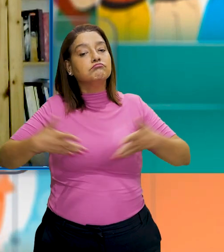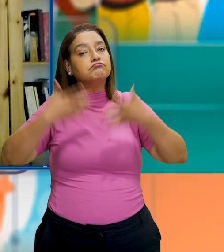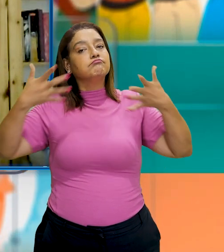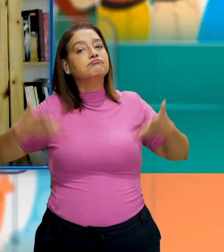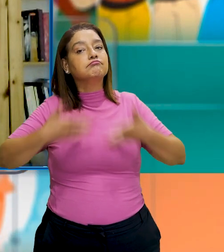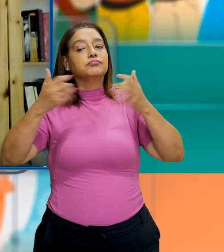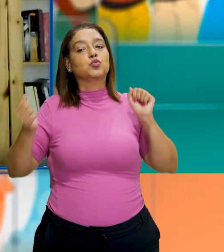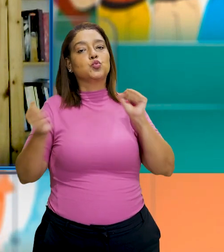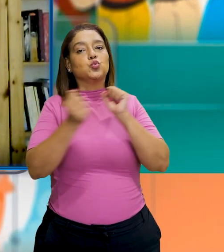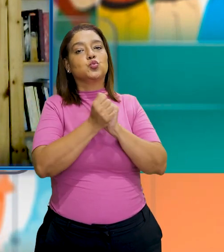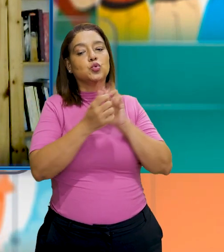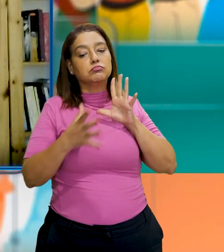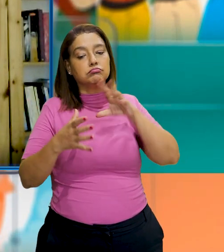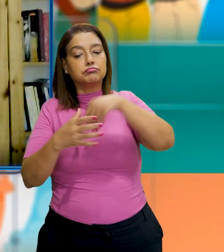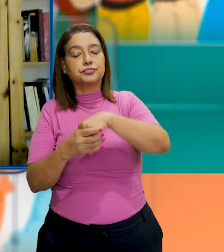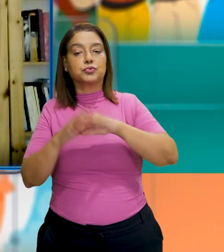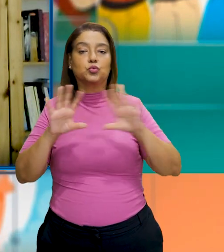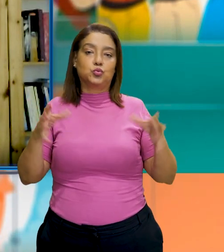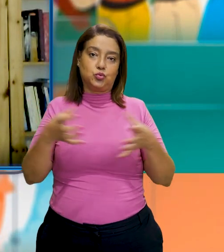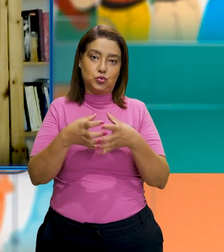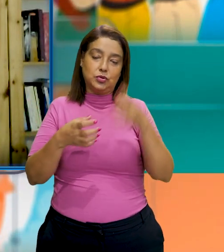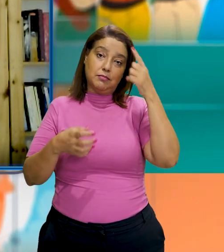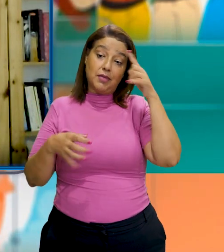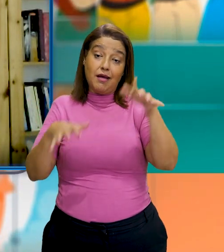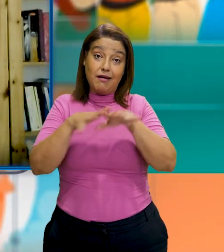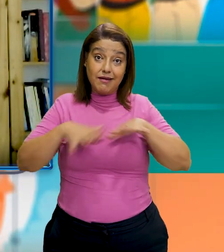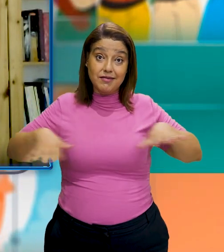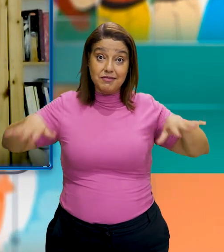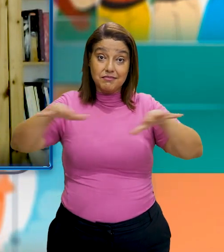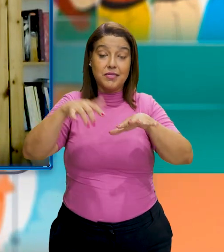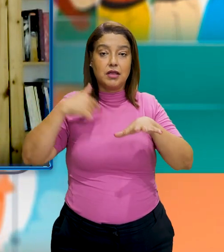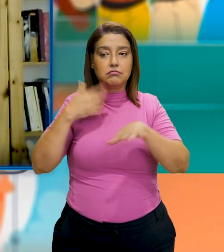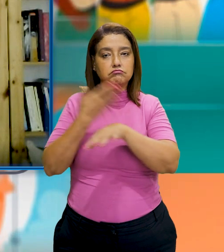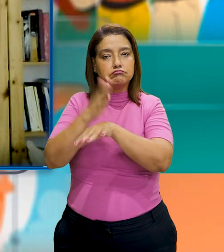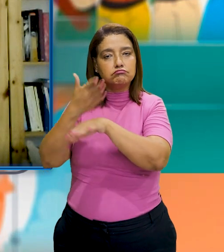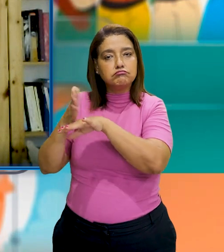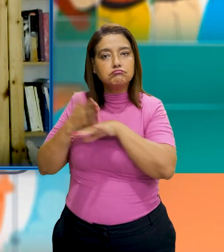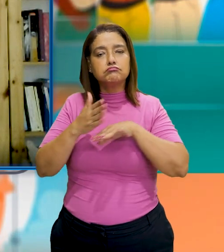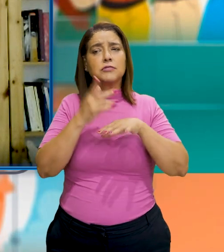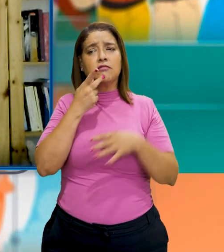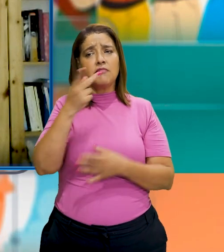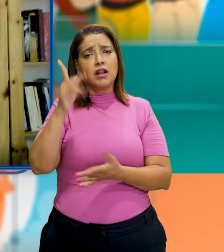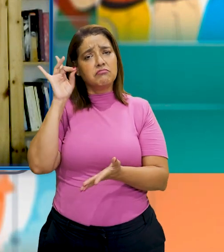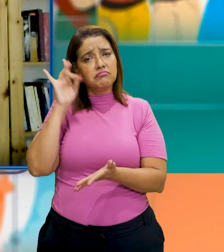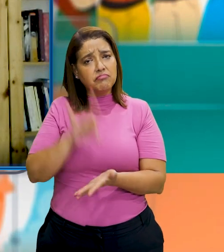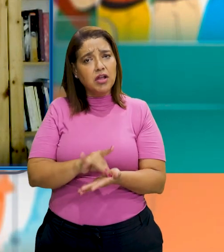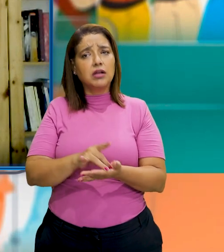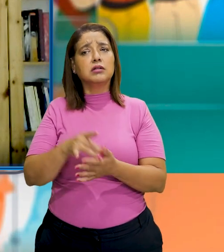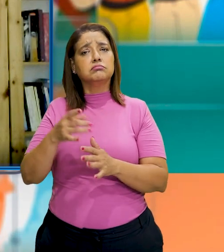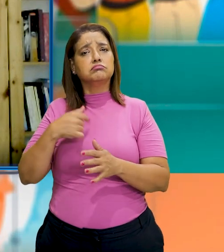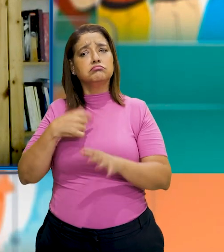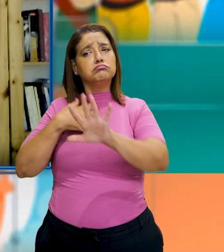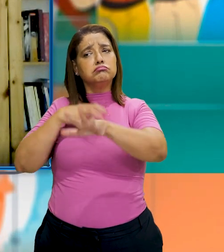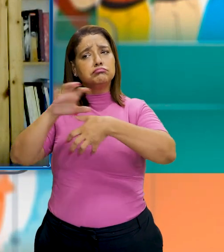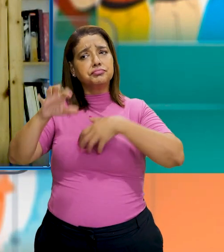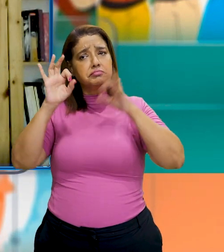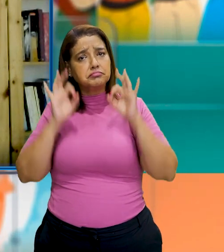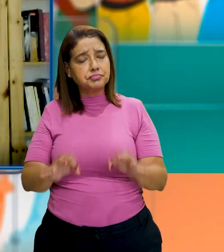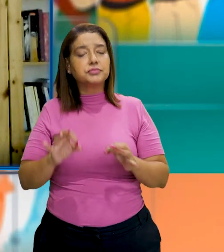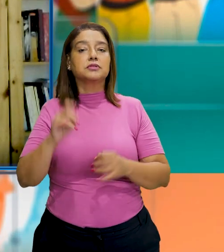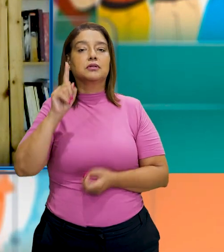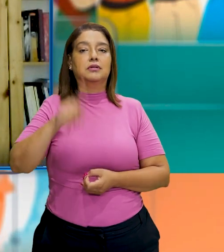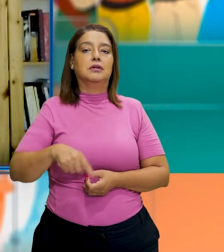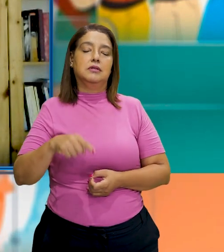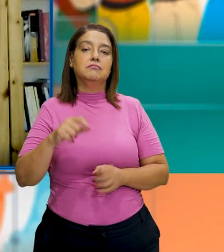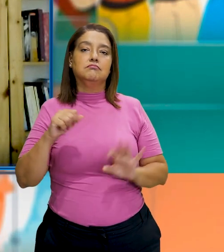que motiva você dentro da equipe. A Brené vai falar que esse ambiente onde eu pratico a fala honesta e a escuta empática, é